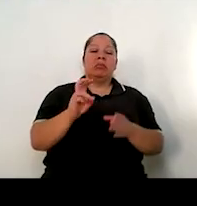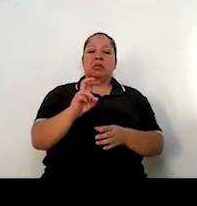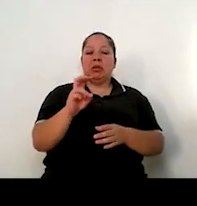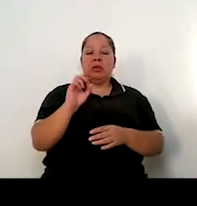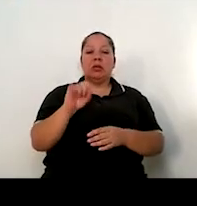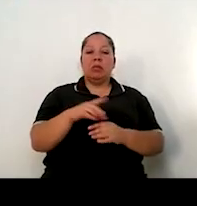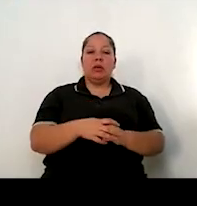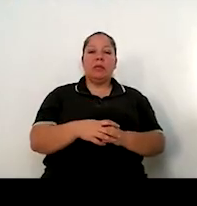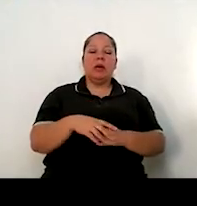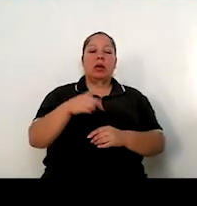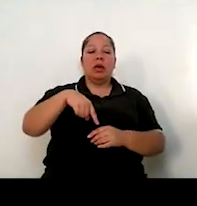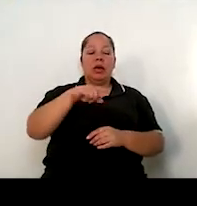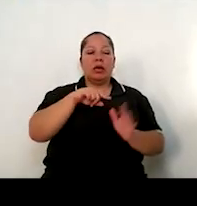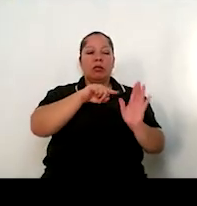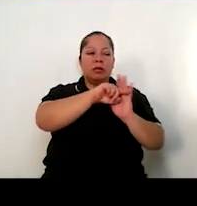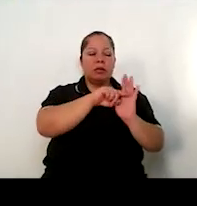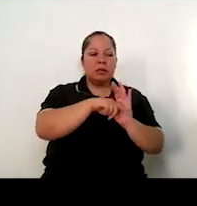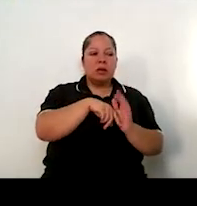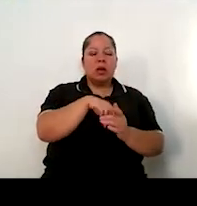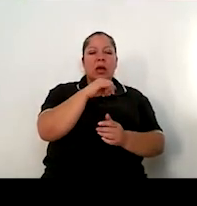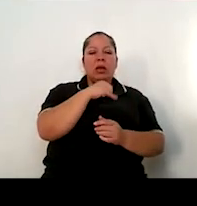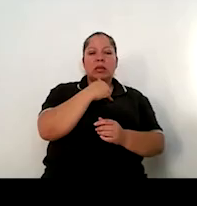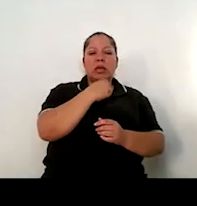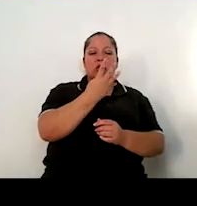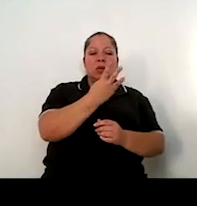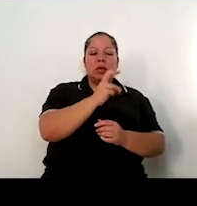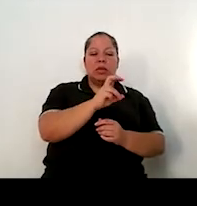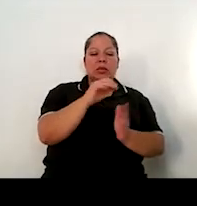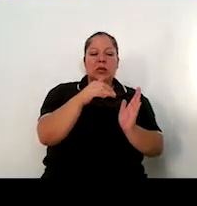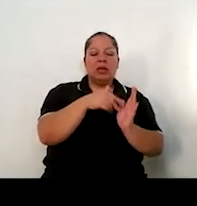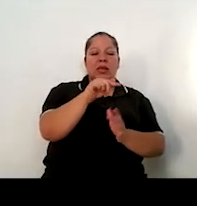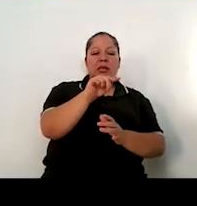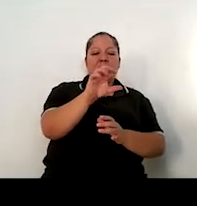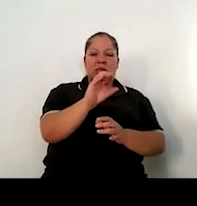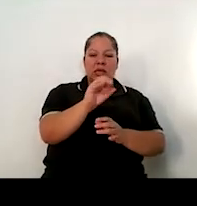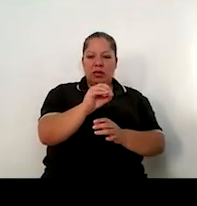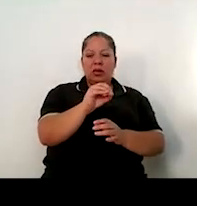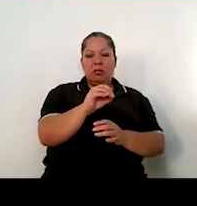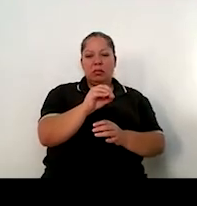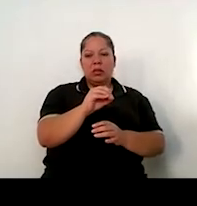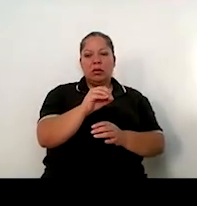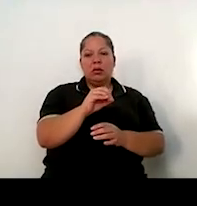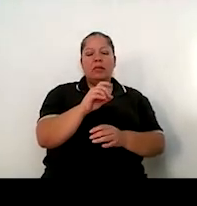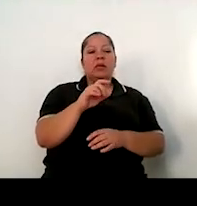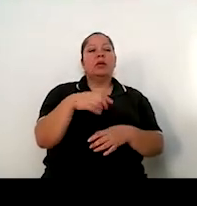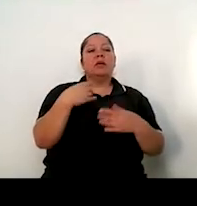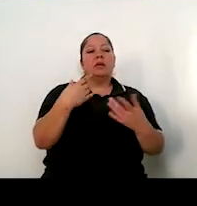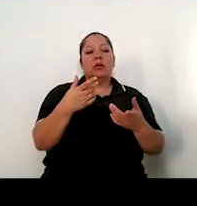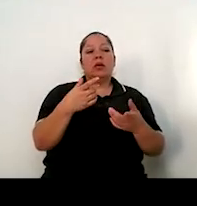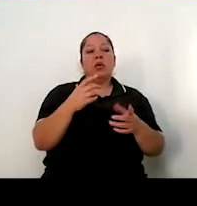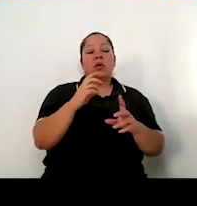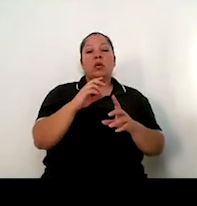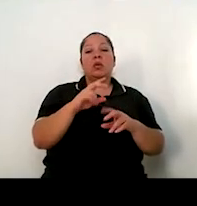de 45 a 70 anos dessa cidade com sangue oculto. Então, a gente distribui de 7 a 8